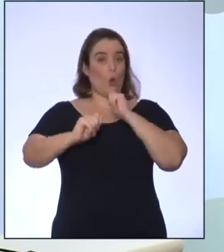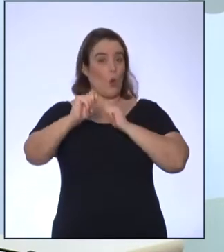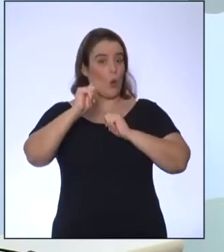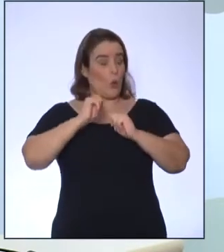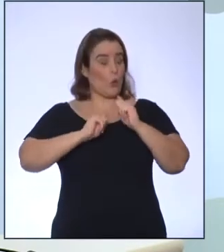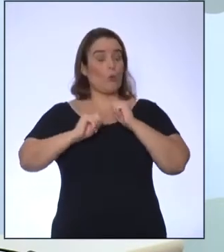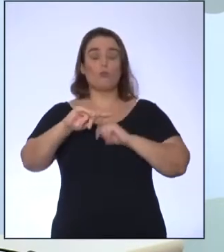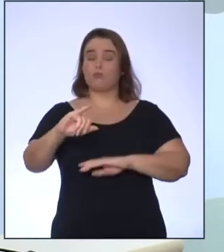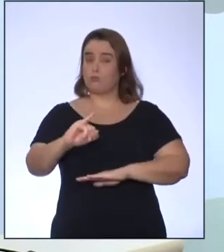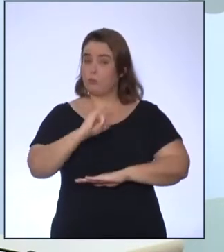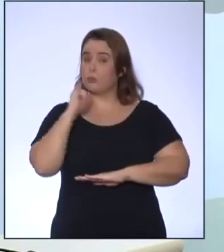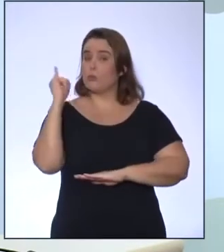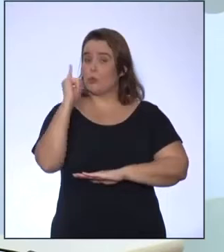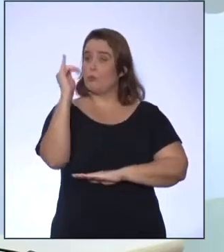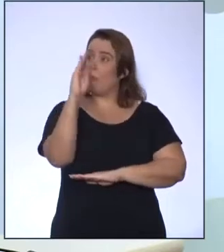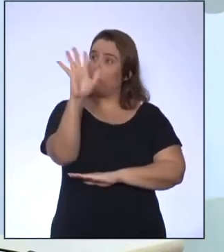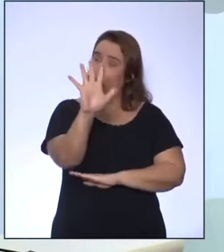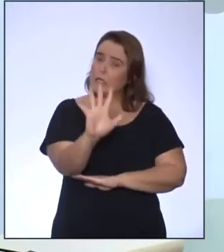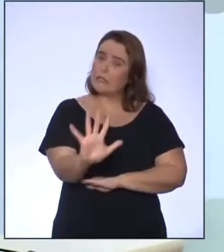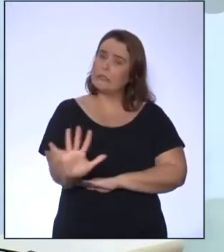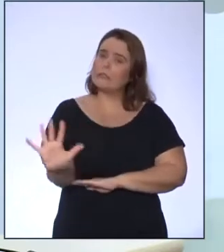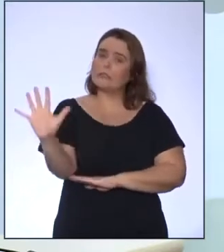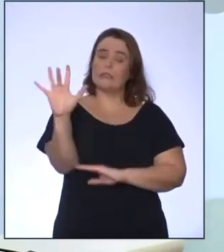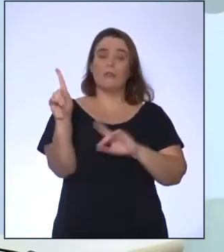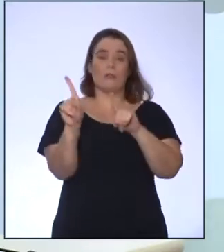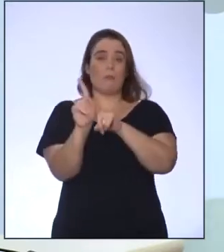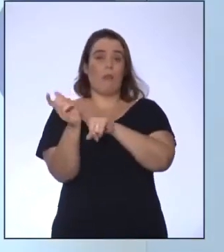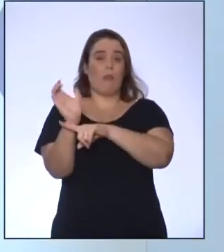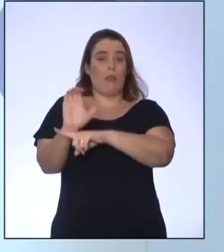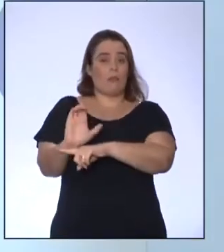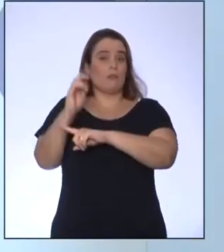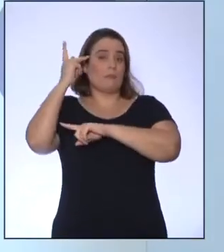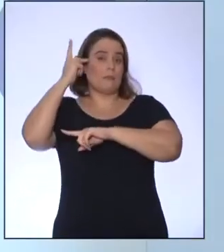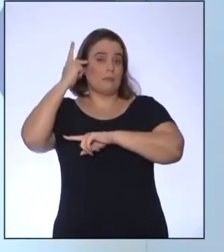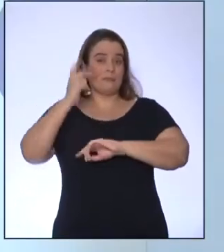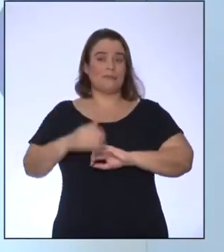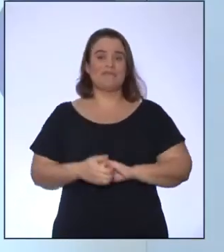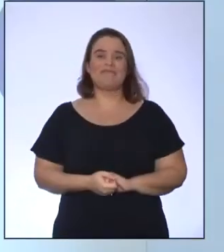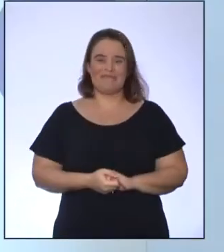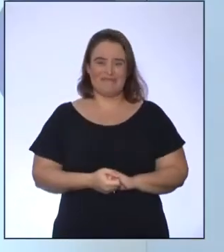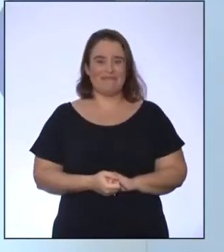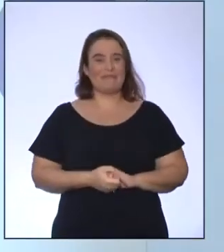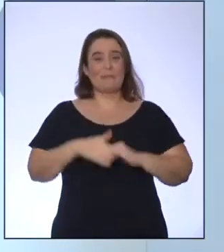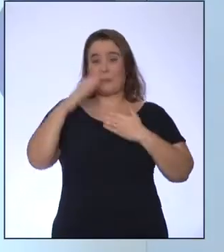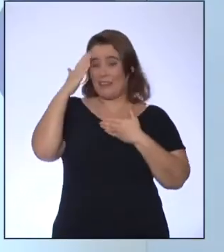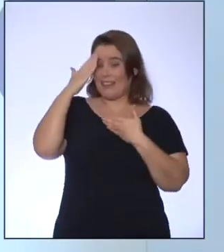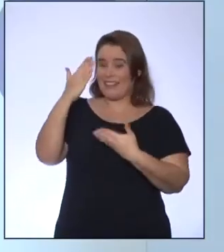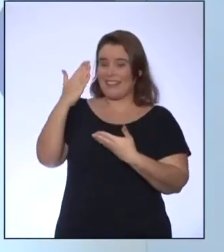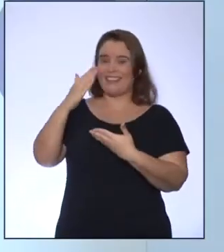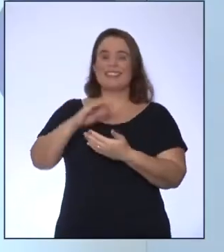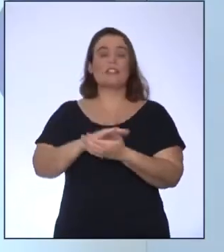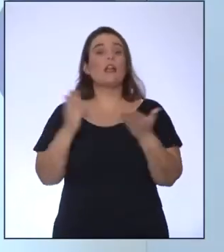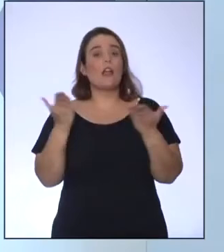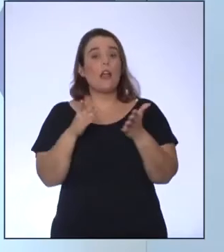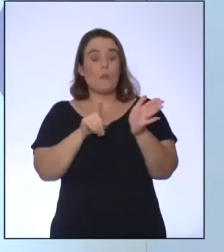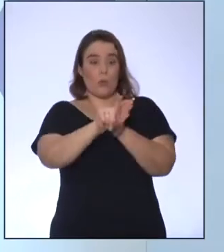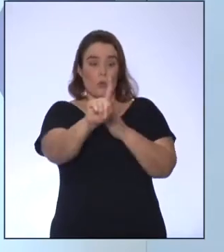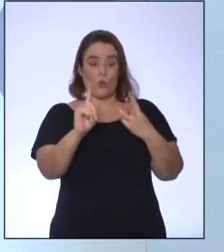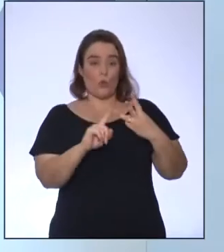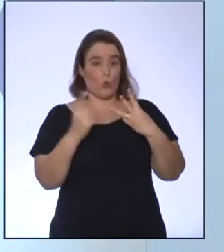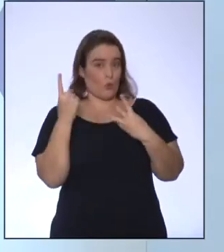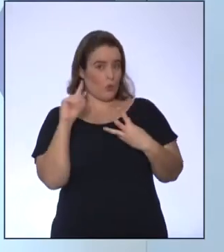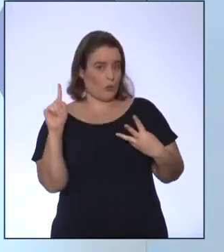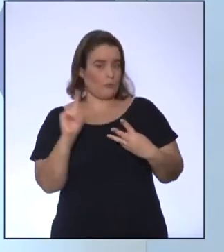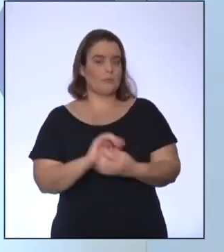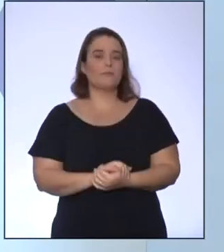muito importante para todo o Brasil e todo o estado de São Paulo. Obrigada, professora. Agora vamos para o último questionamento, que